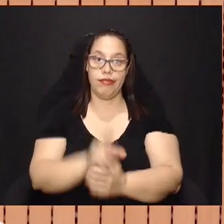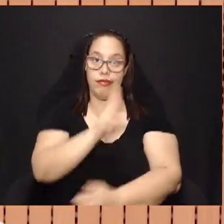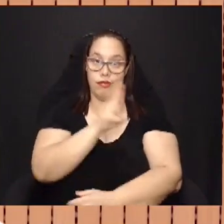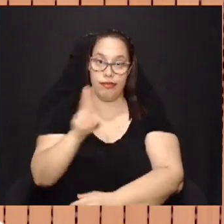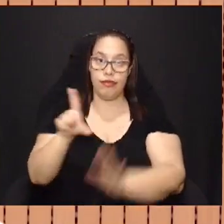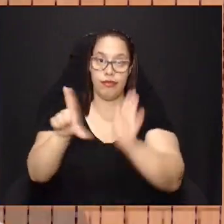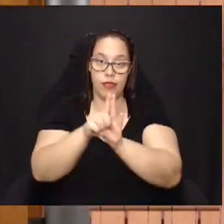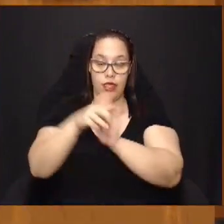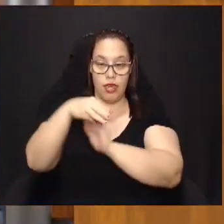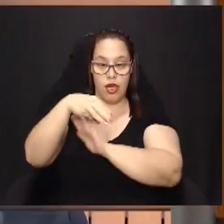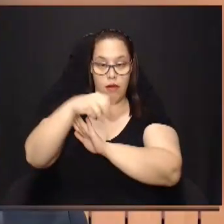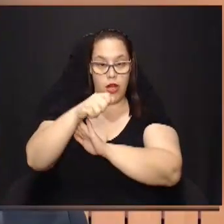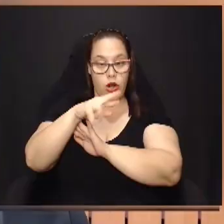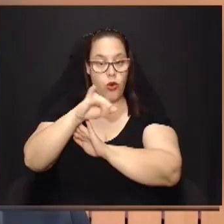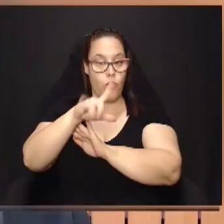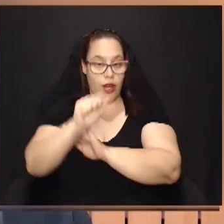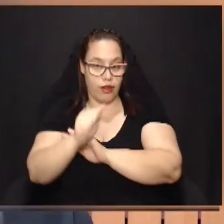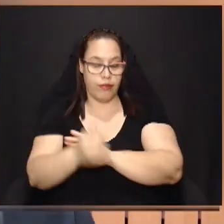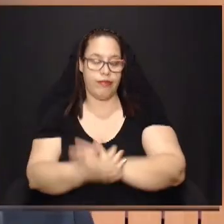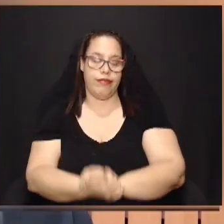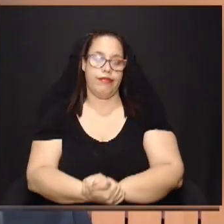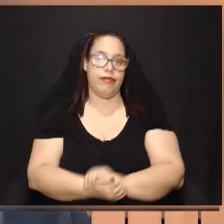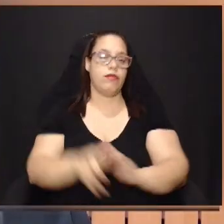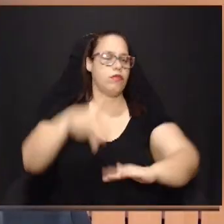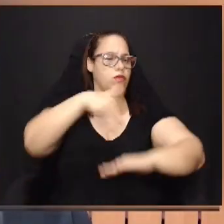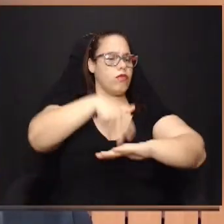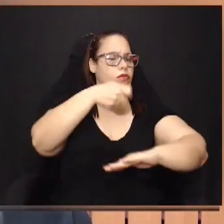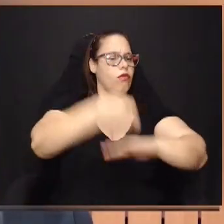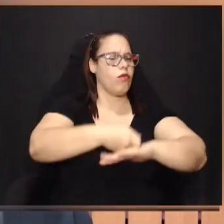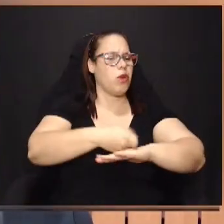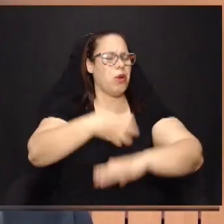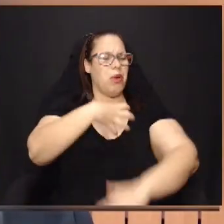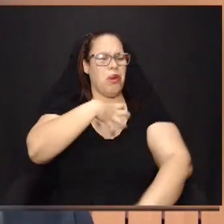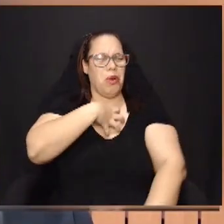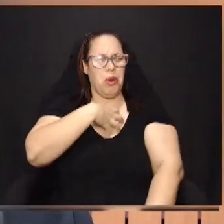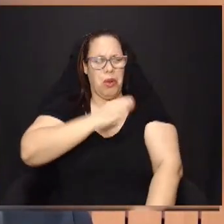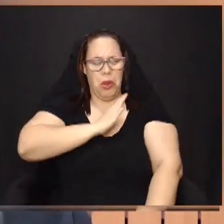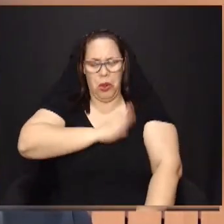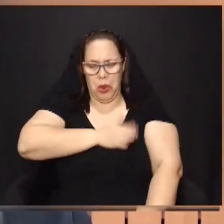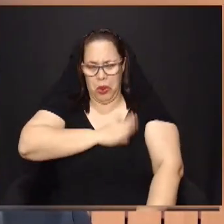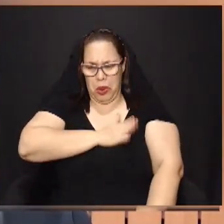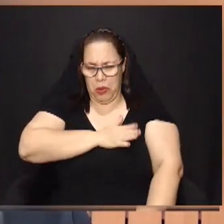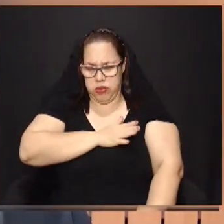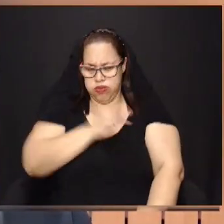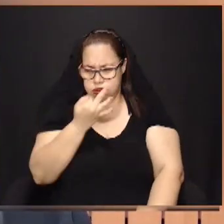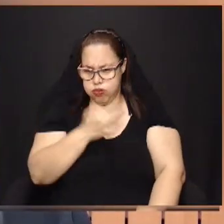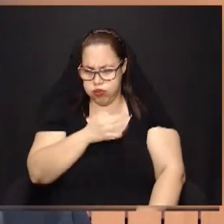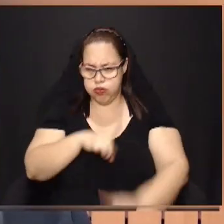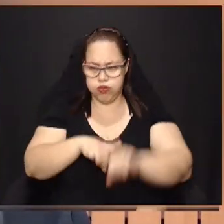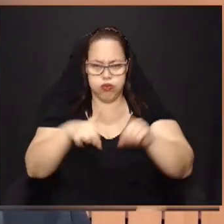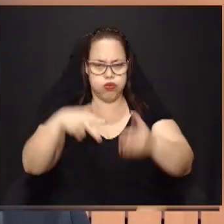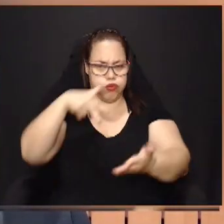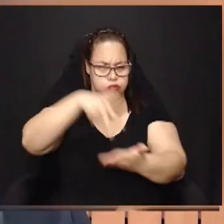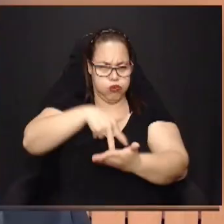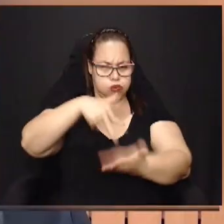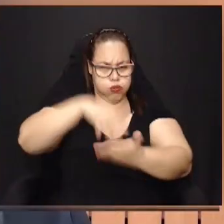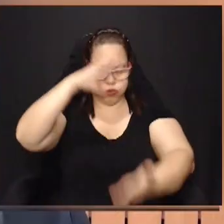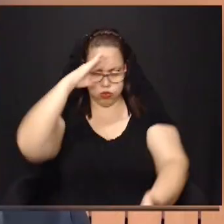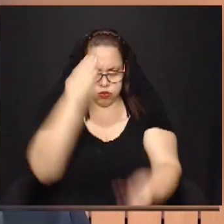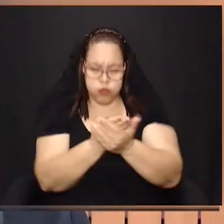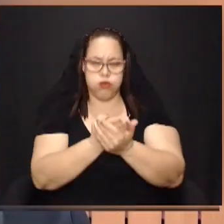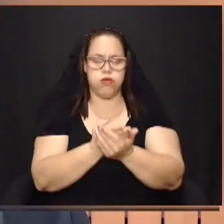Manuela. Hoje eu subo a essa tribuna com o coração apertado, mas com a firme convicção de que nossa